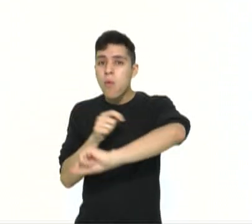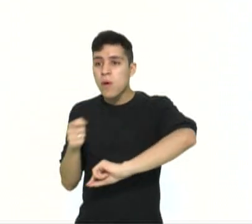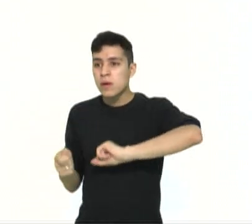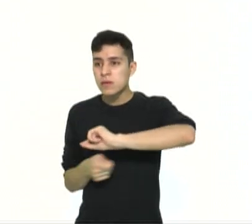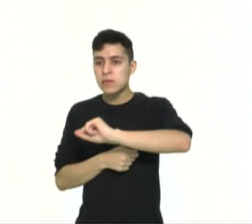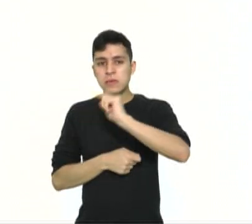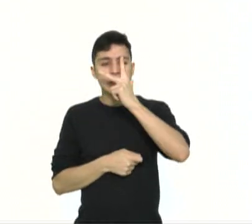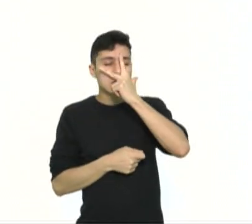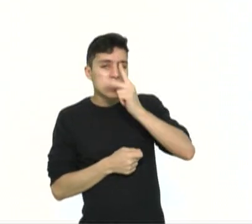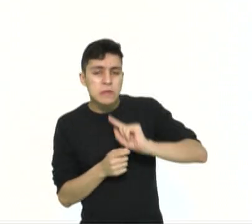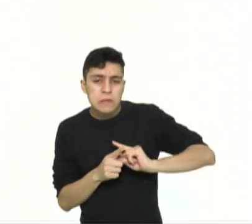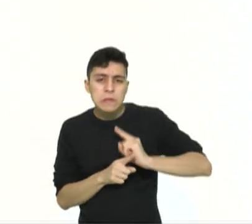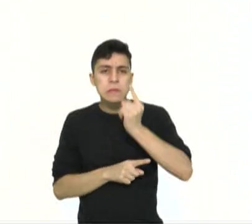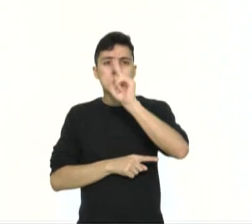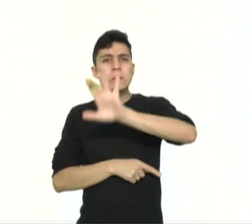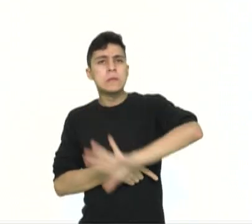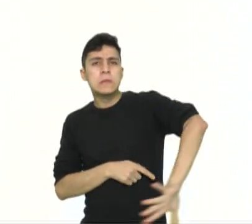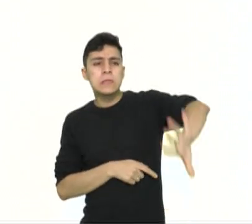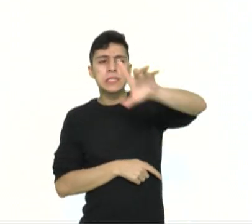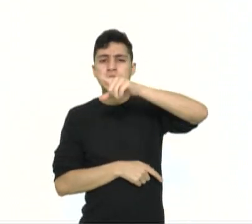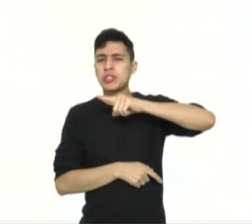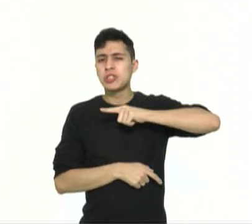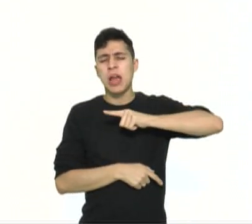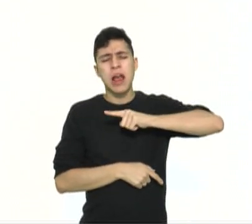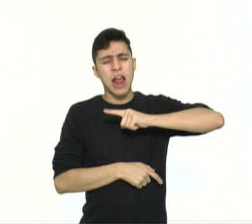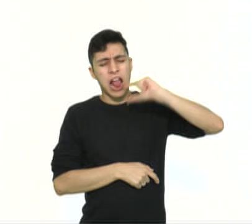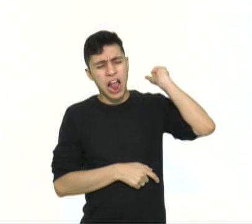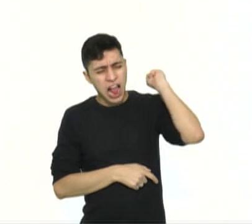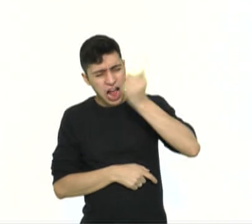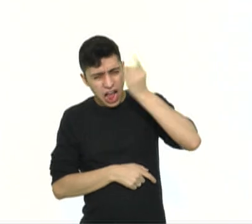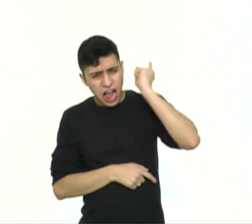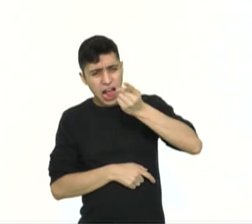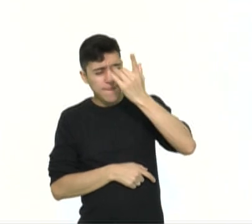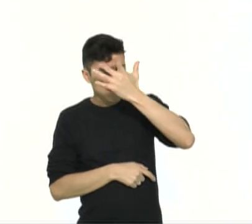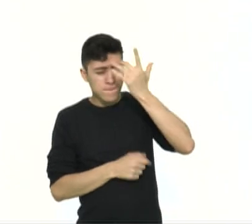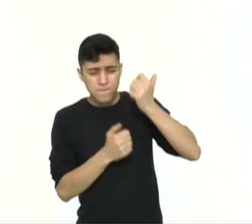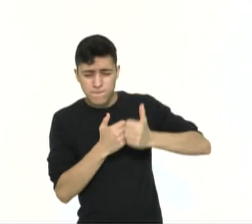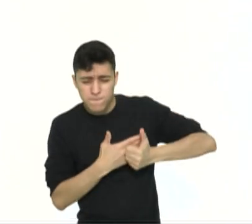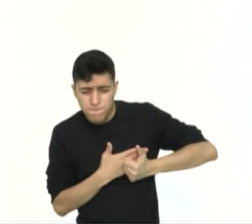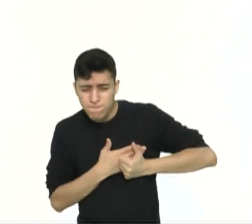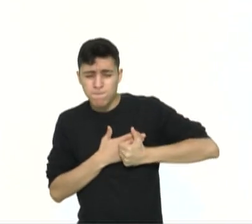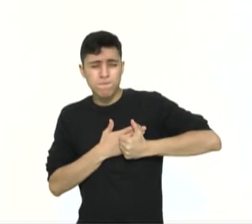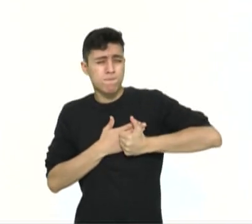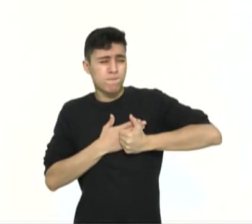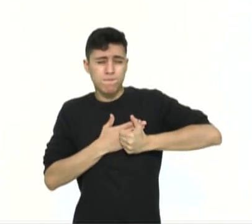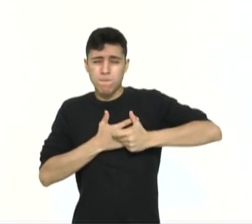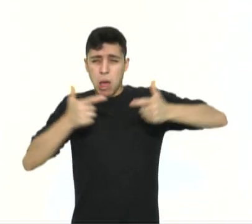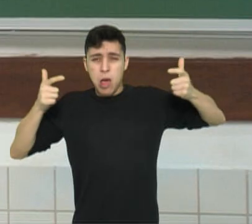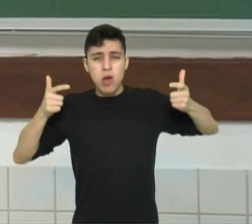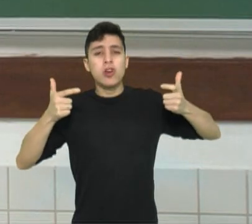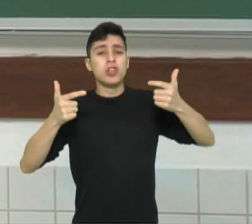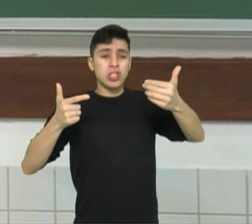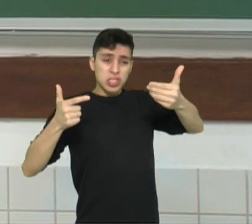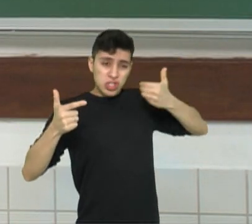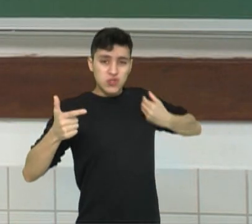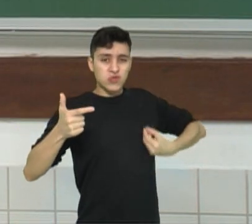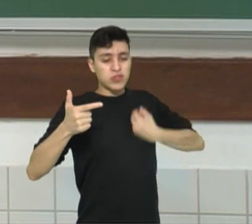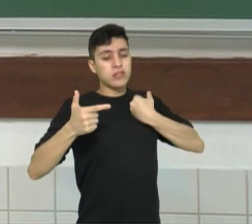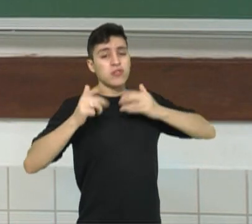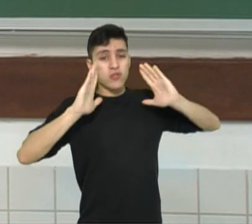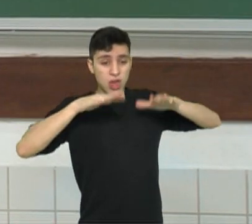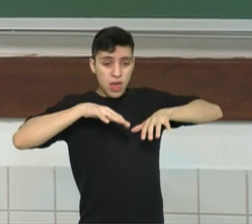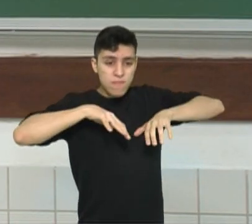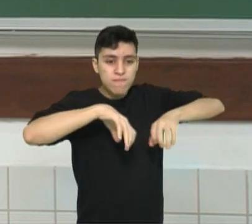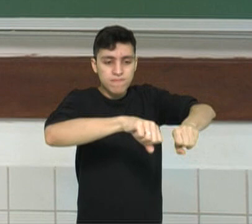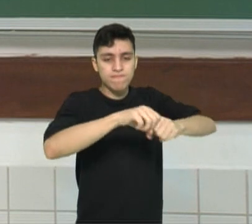extenso, né, existiam milhares de grupos que aqui já viviam. Na nossa aula de hoje, então,